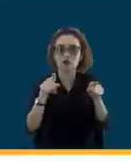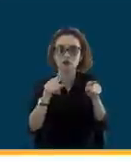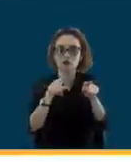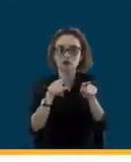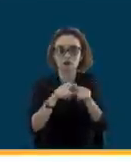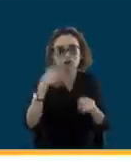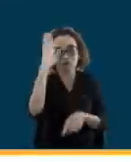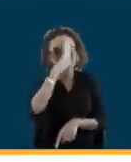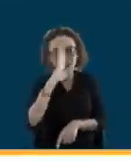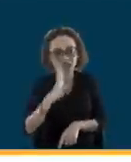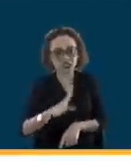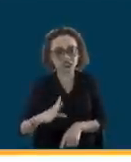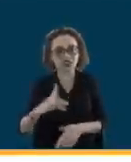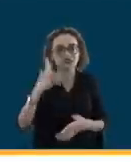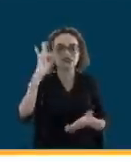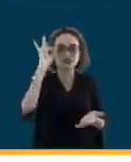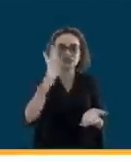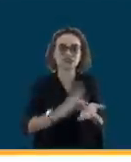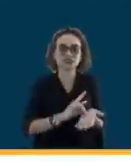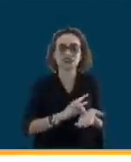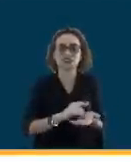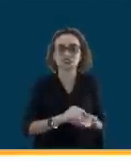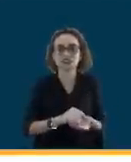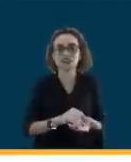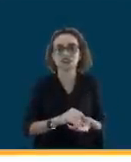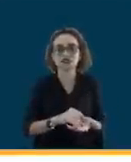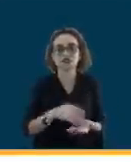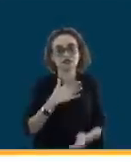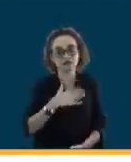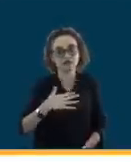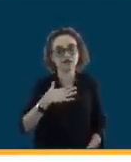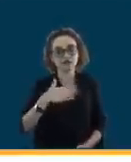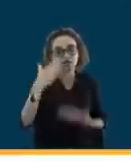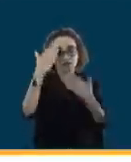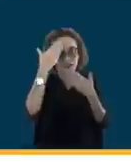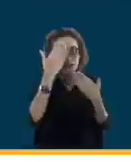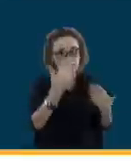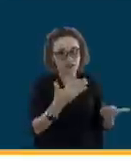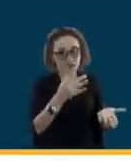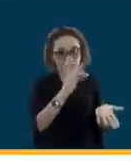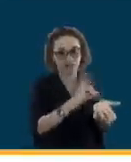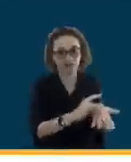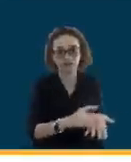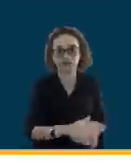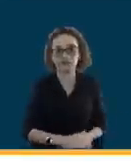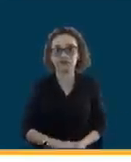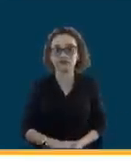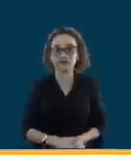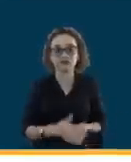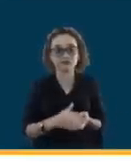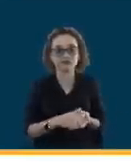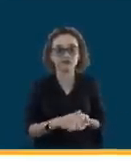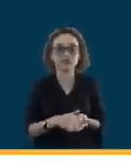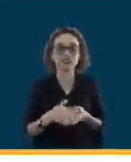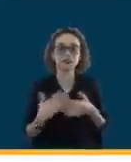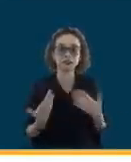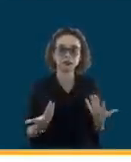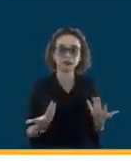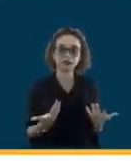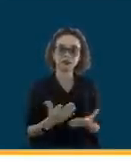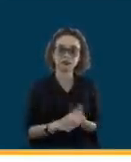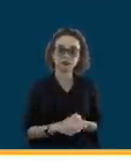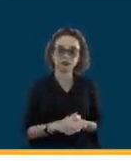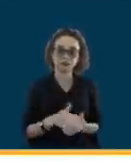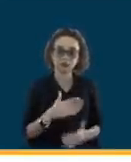brasileira, tão verdadeira. Muito agradável. Agradeço muito. Muito bem. É um